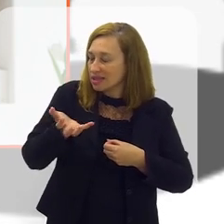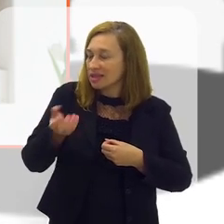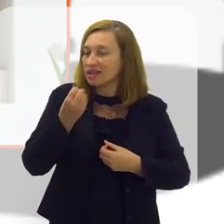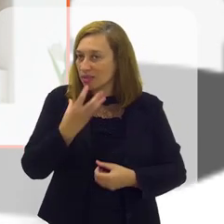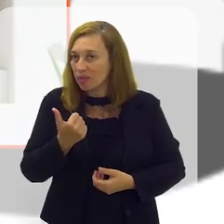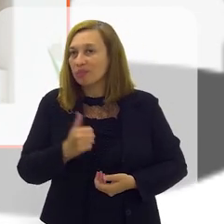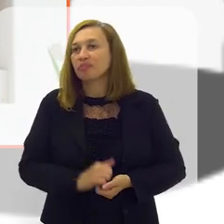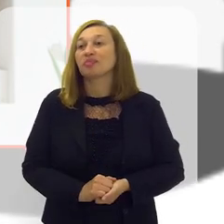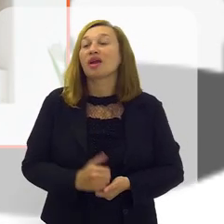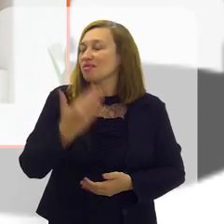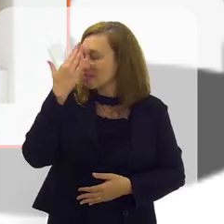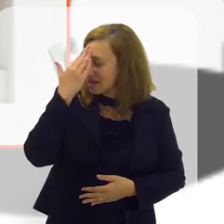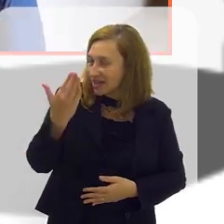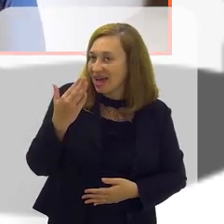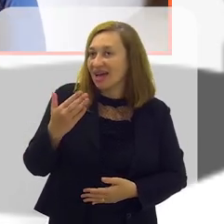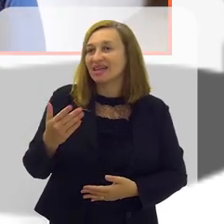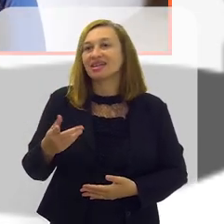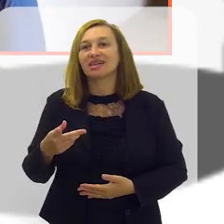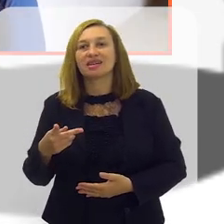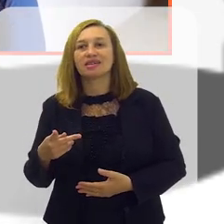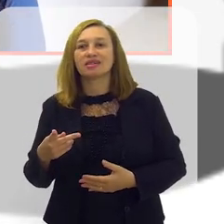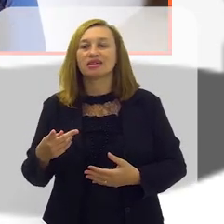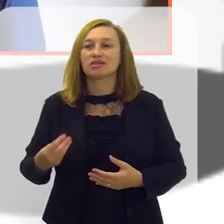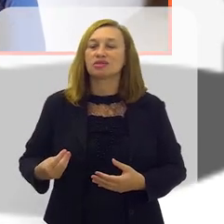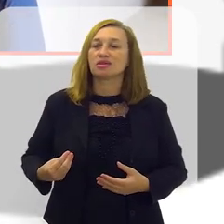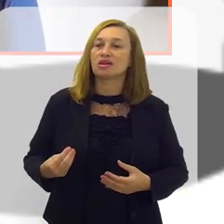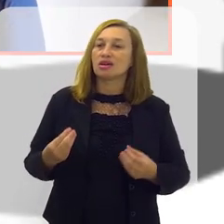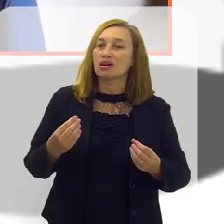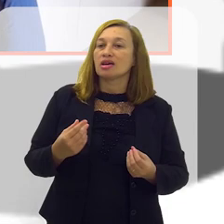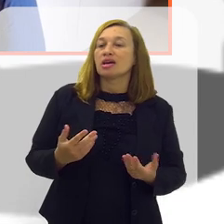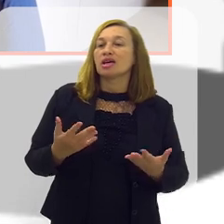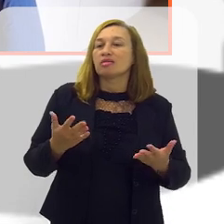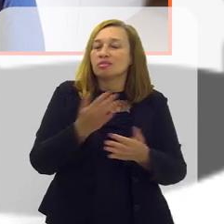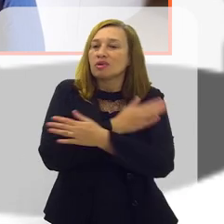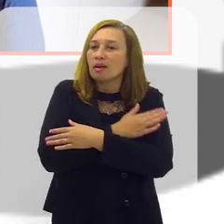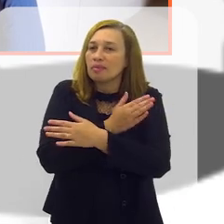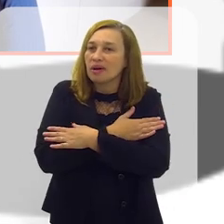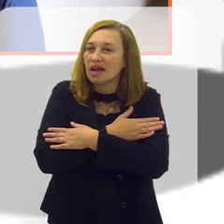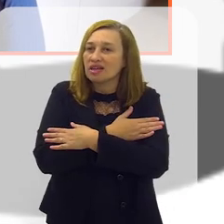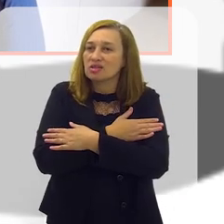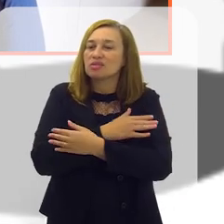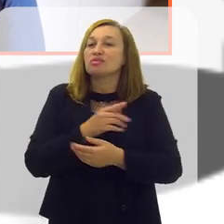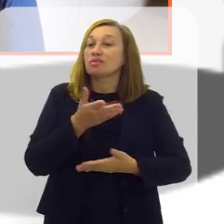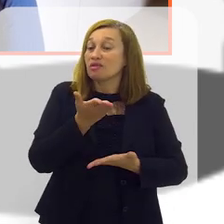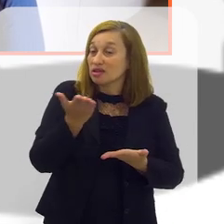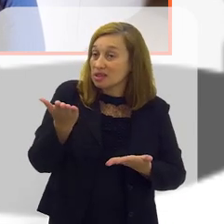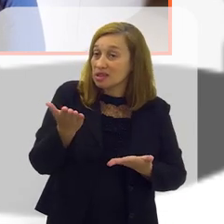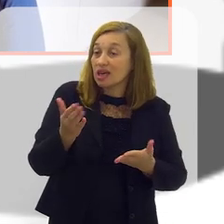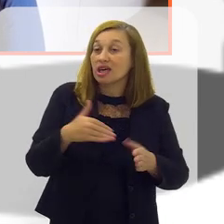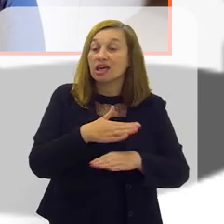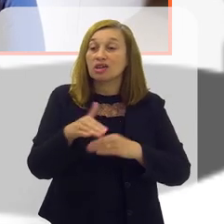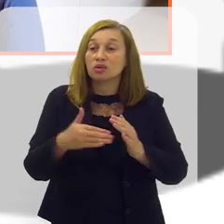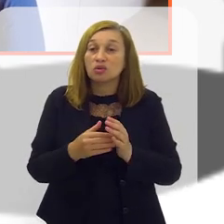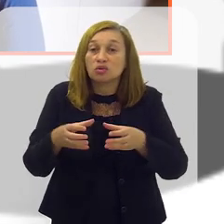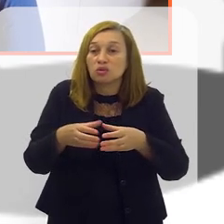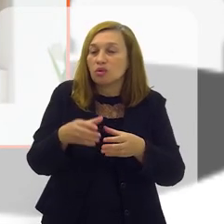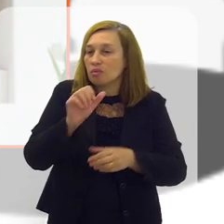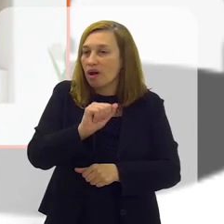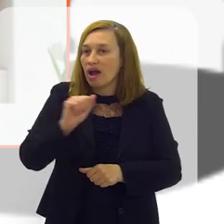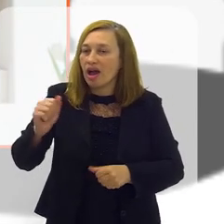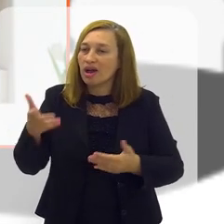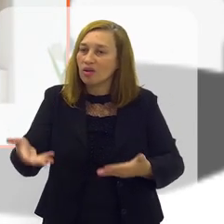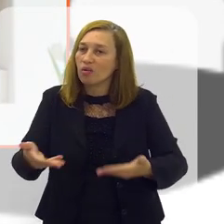você quiser, tá bom? Obrigada pela tua Agradeço. participação no AA. Quero mandar esse abraço fraterno para você e a todos